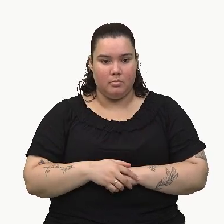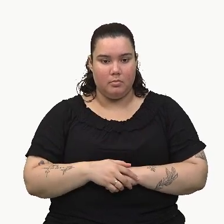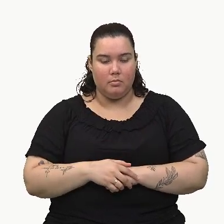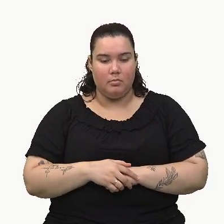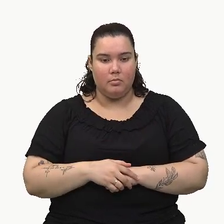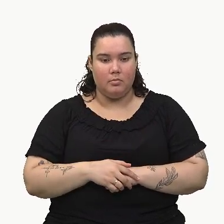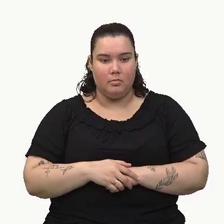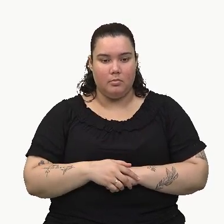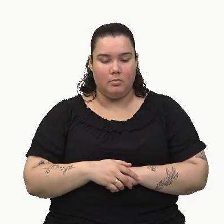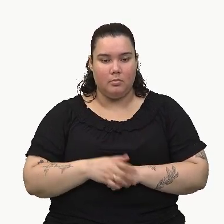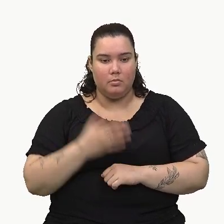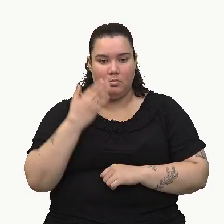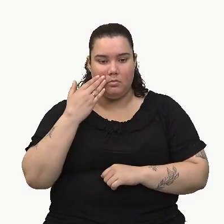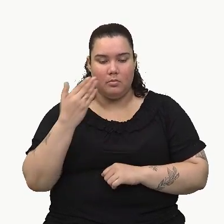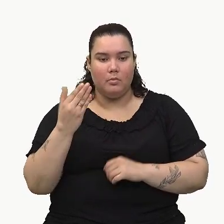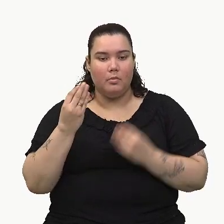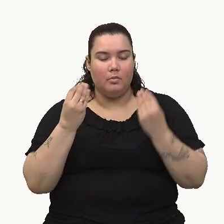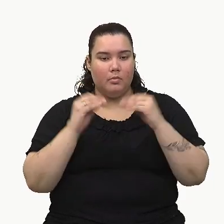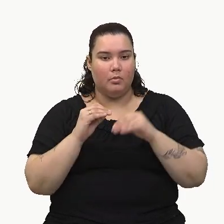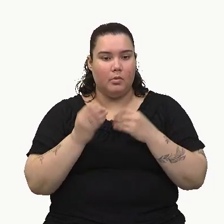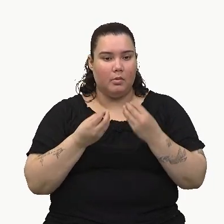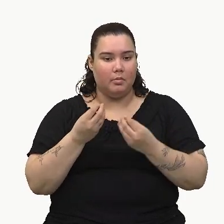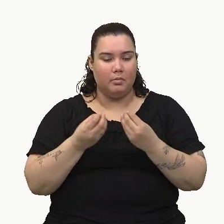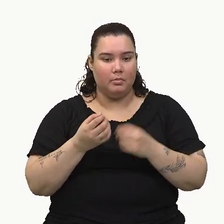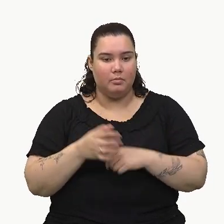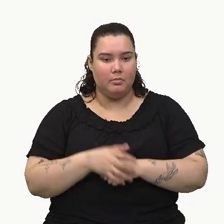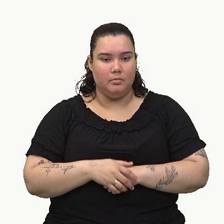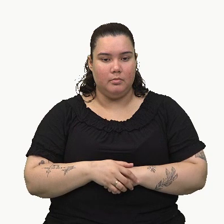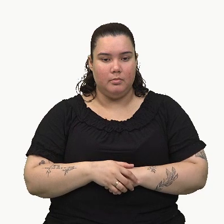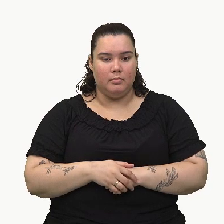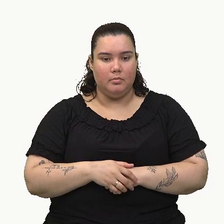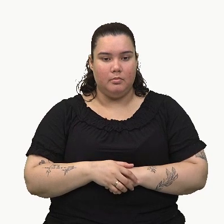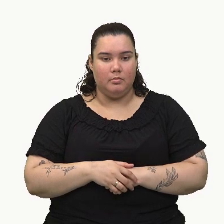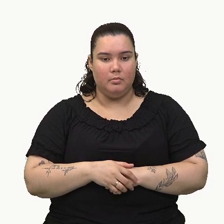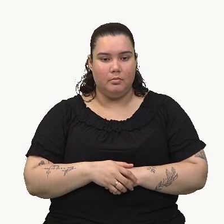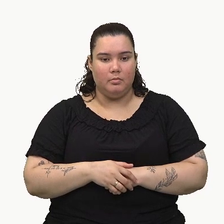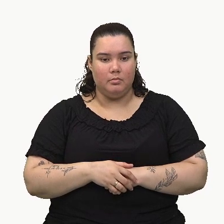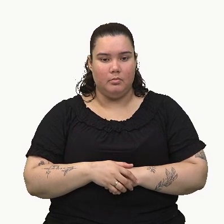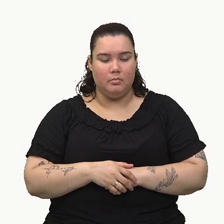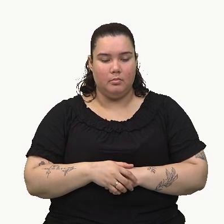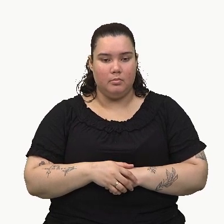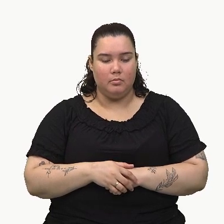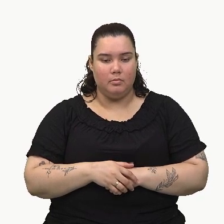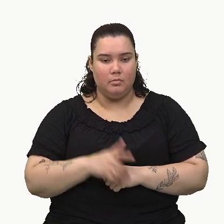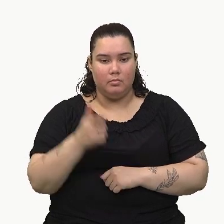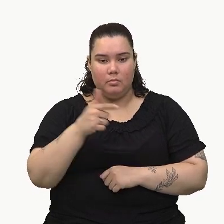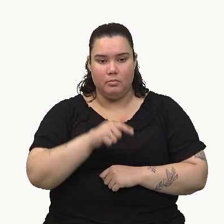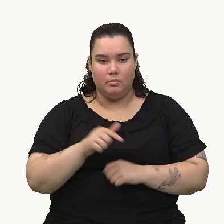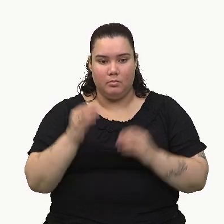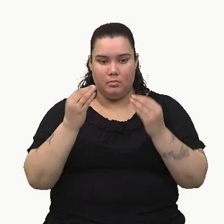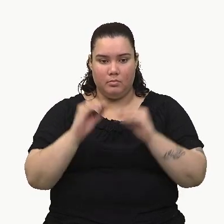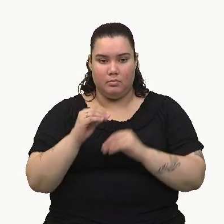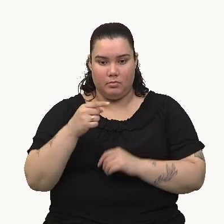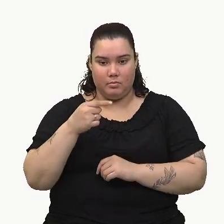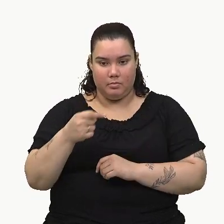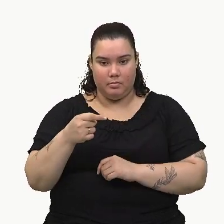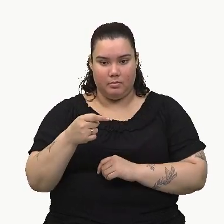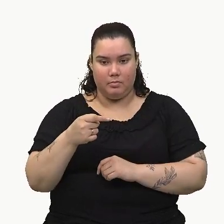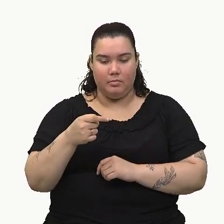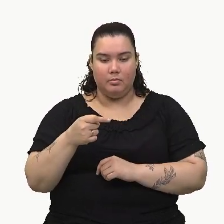somar esses dois valores, ó. Então, aqui nós teremos, eu vou repetir o sinal de